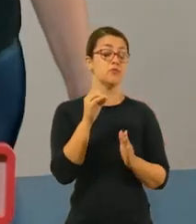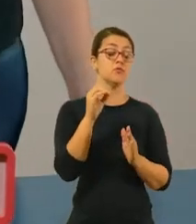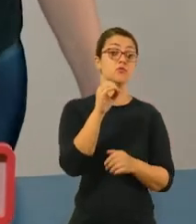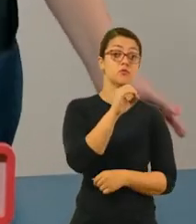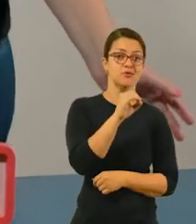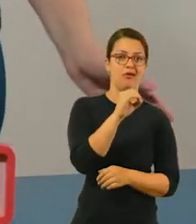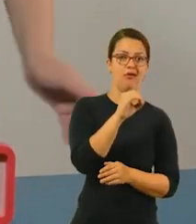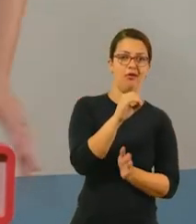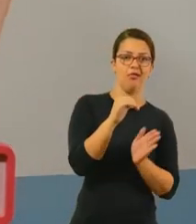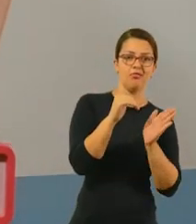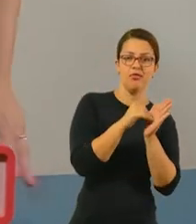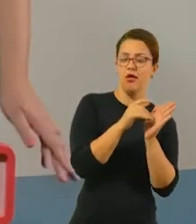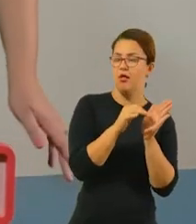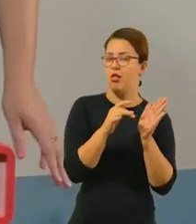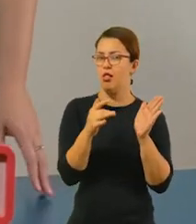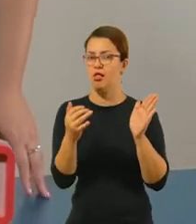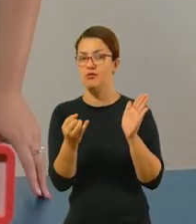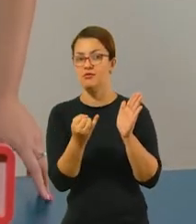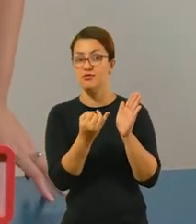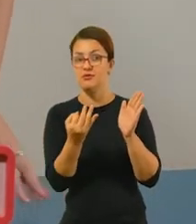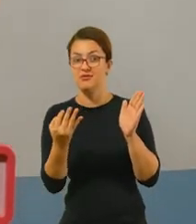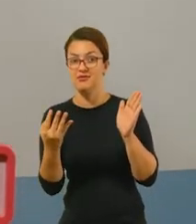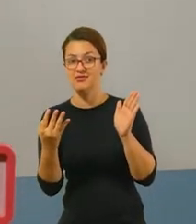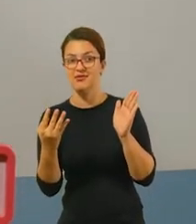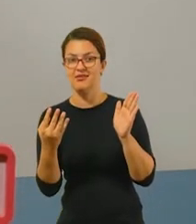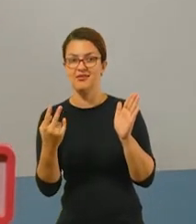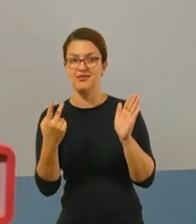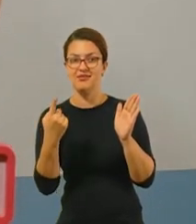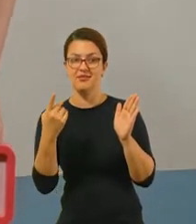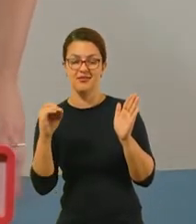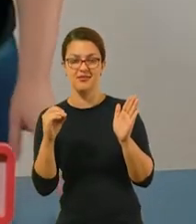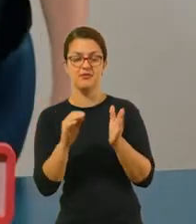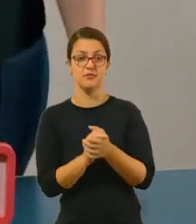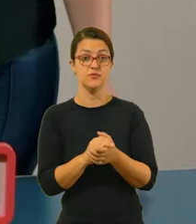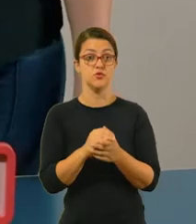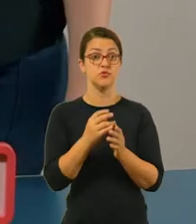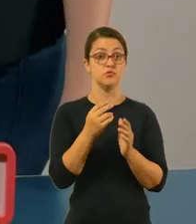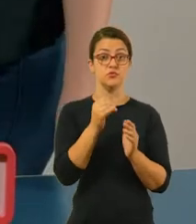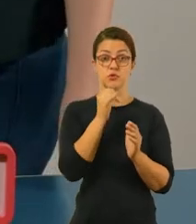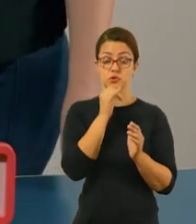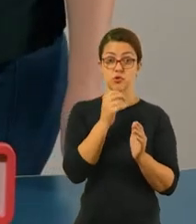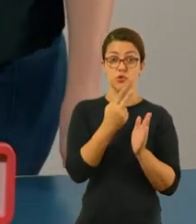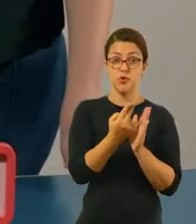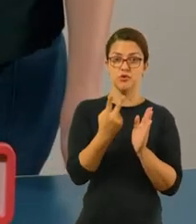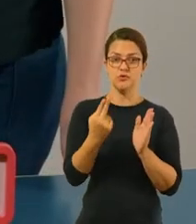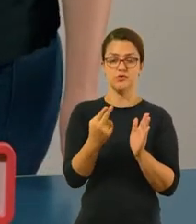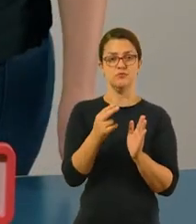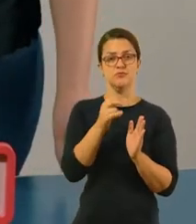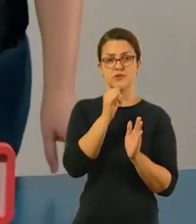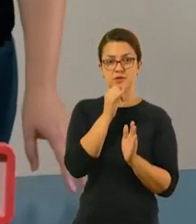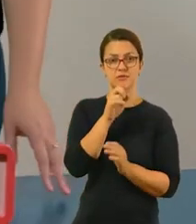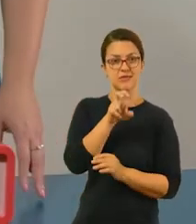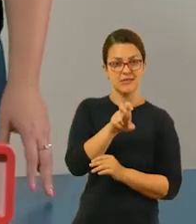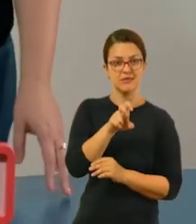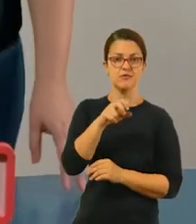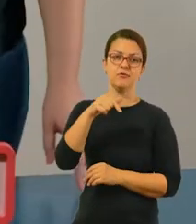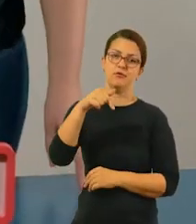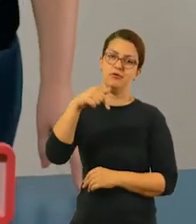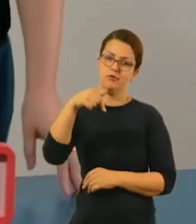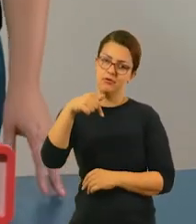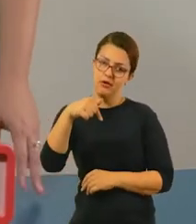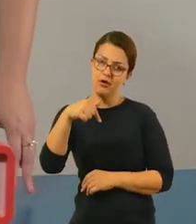do 0 ao 10, vocês vão contar de 2 em 2 partindo do 5, por exemplo.